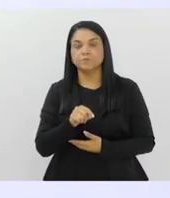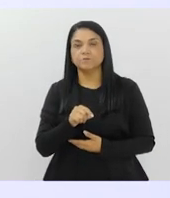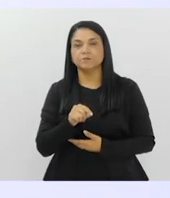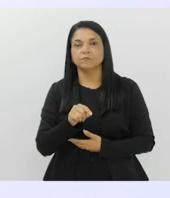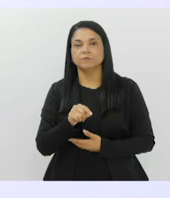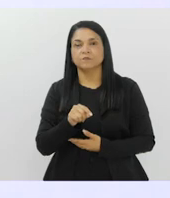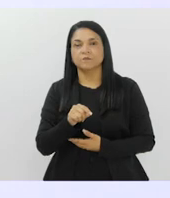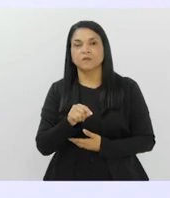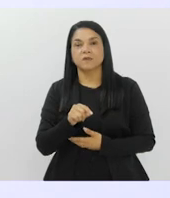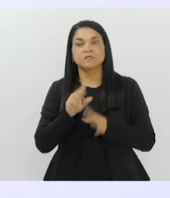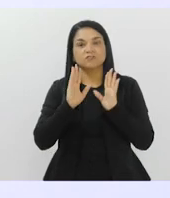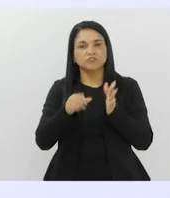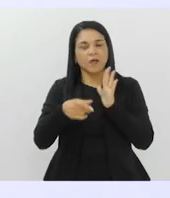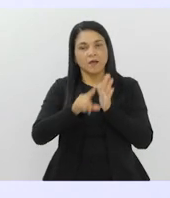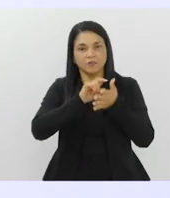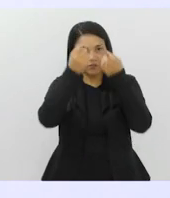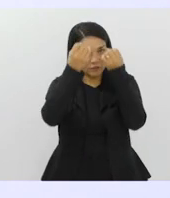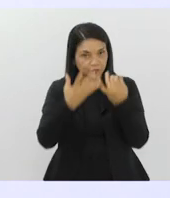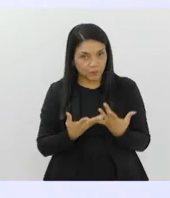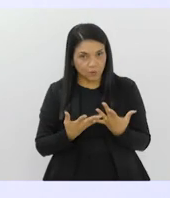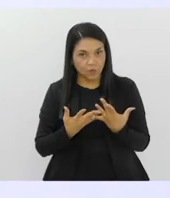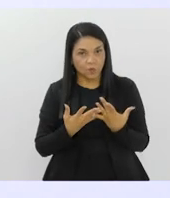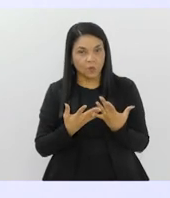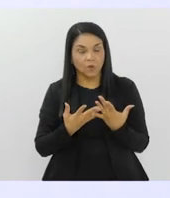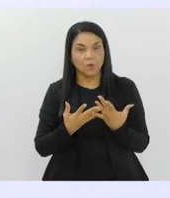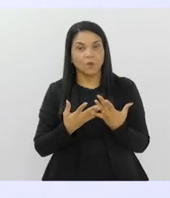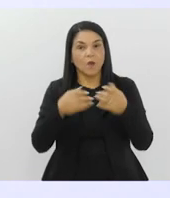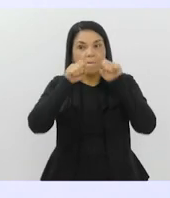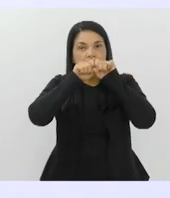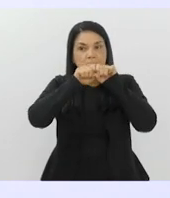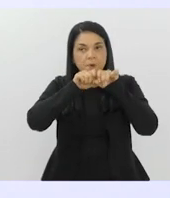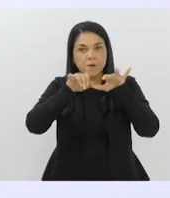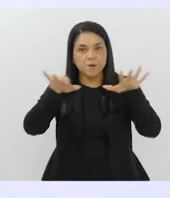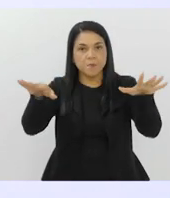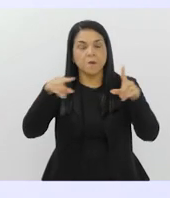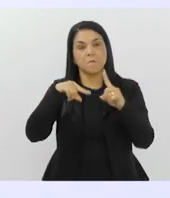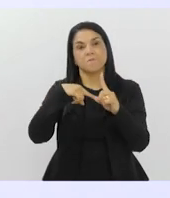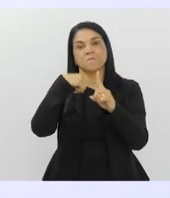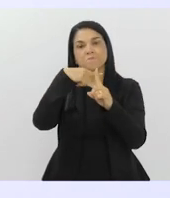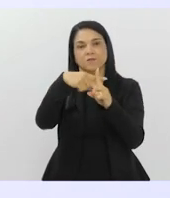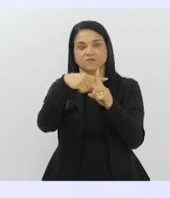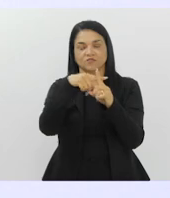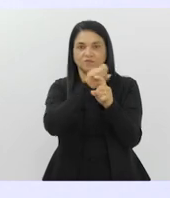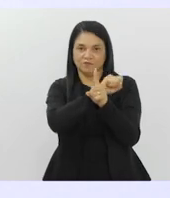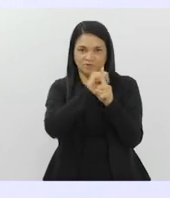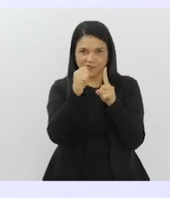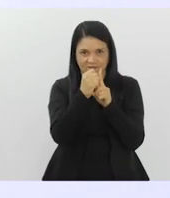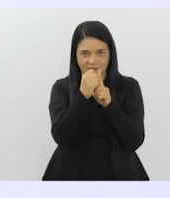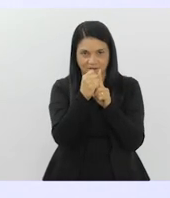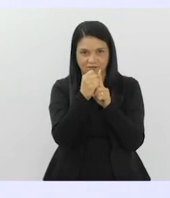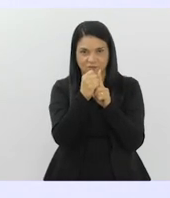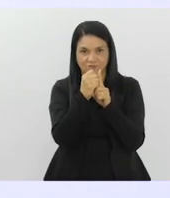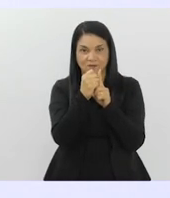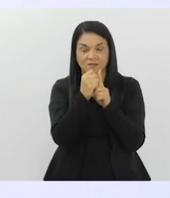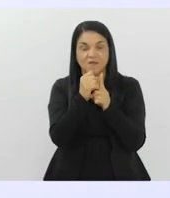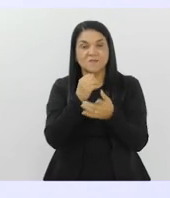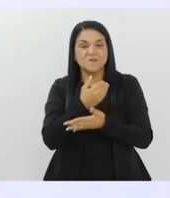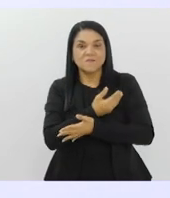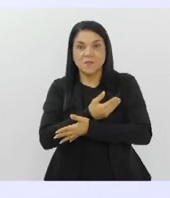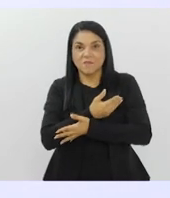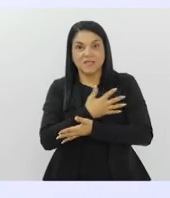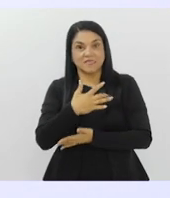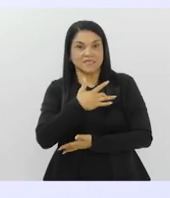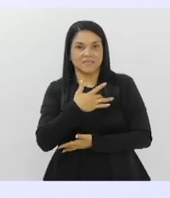Isso que já foi falado aqui reverbera positivamente na sociedade. Por quê? Porque são crianças mais